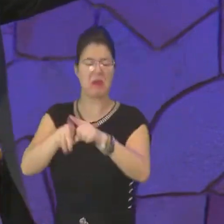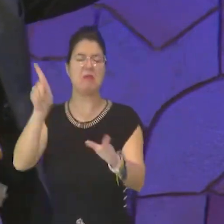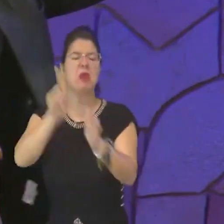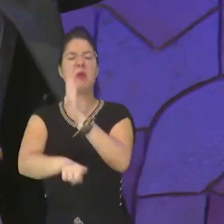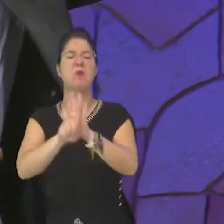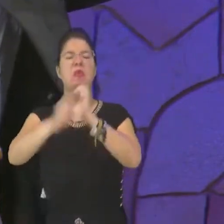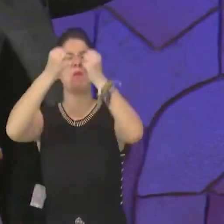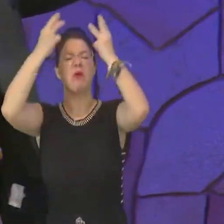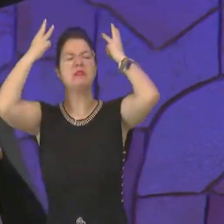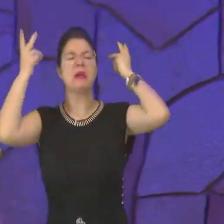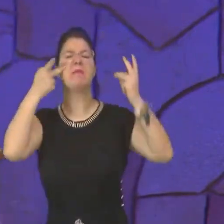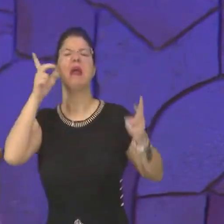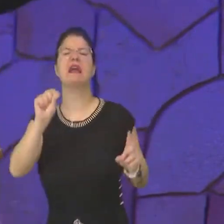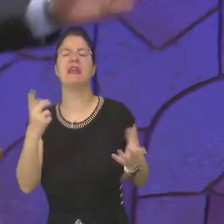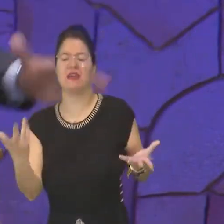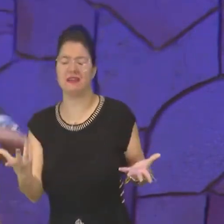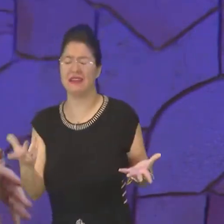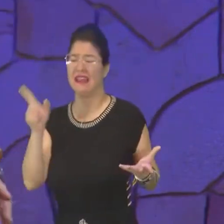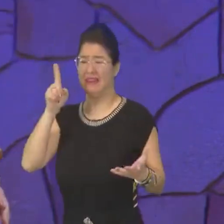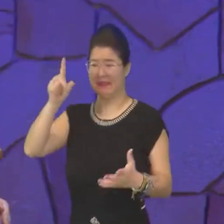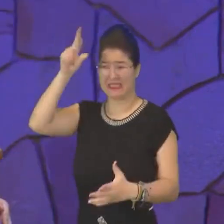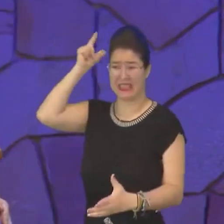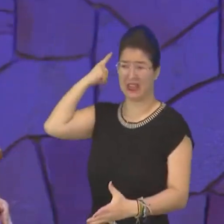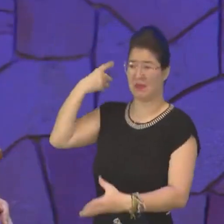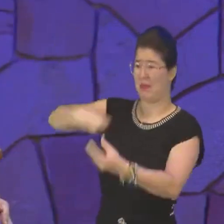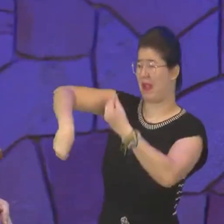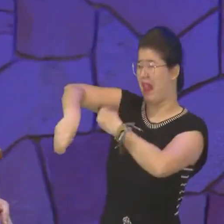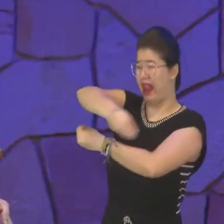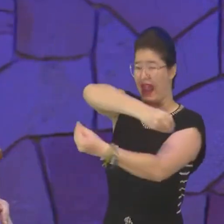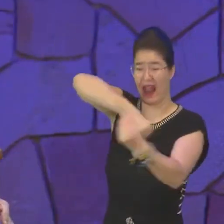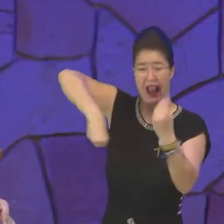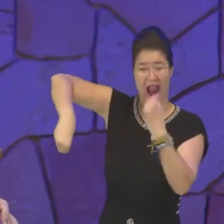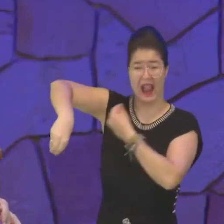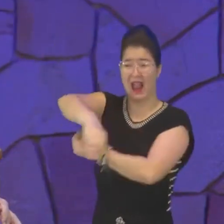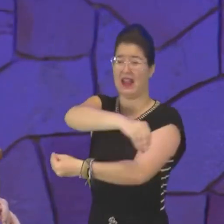as pessoas misturavam as coisas.